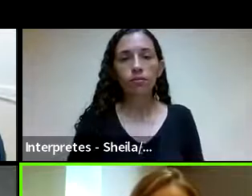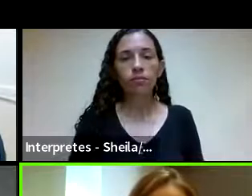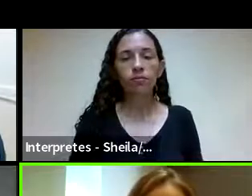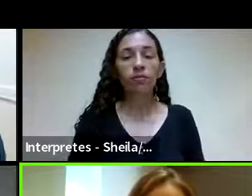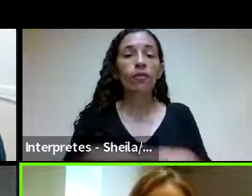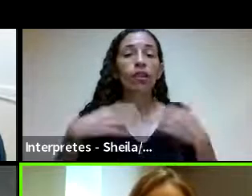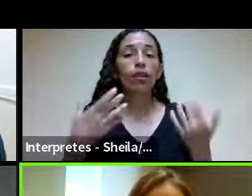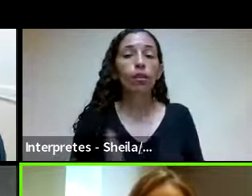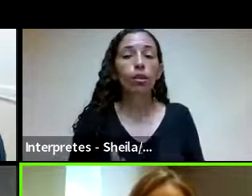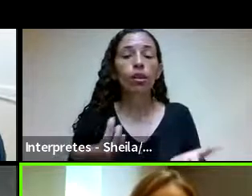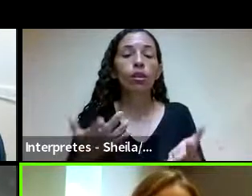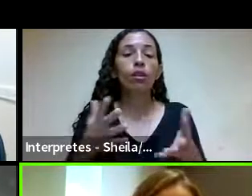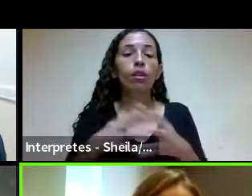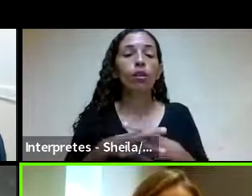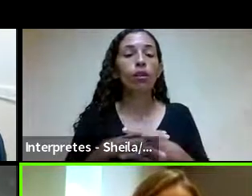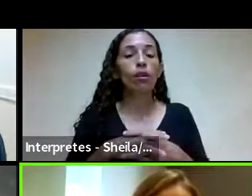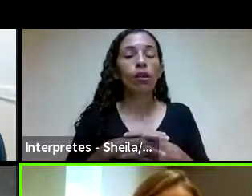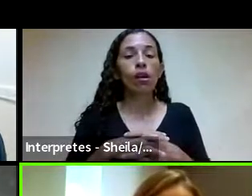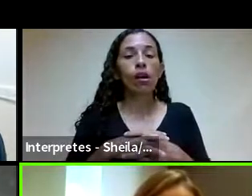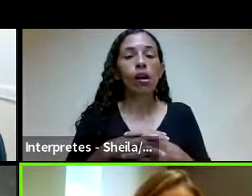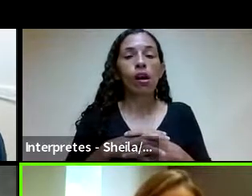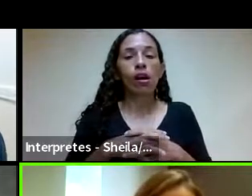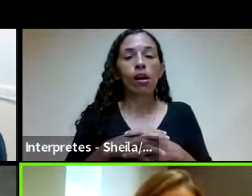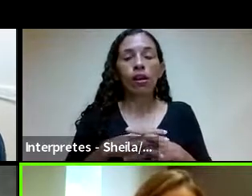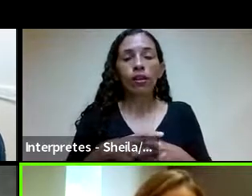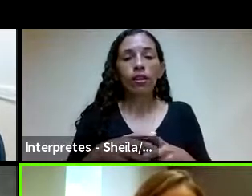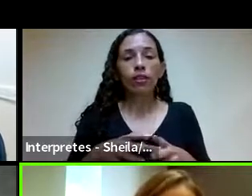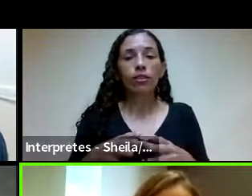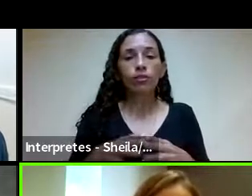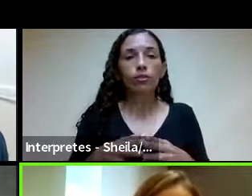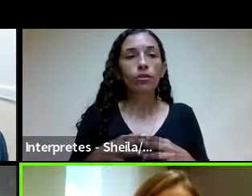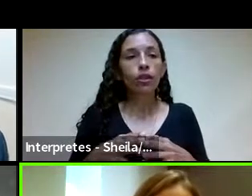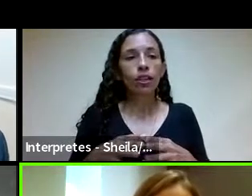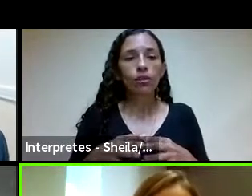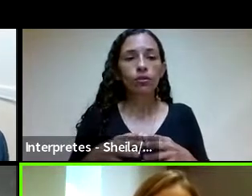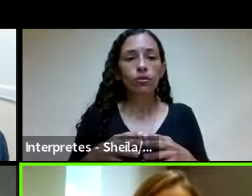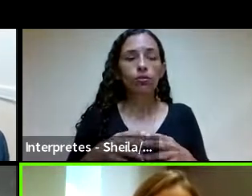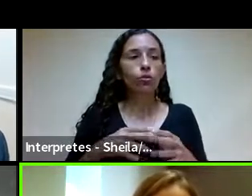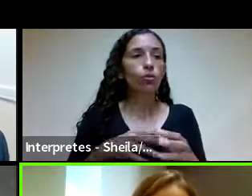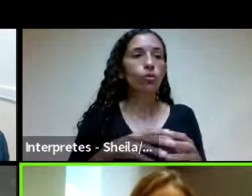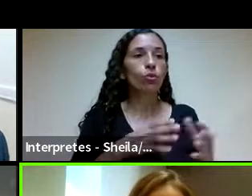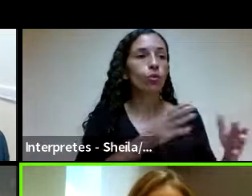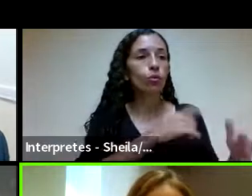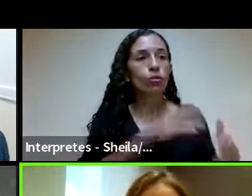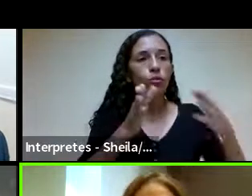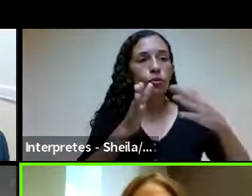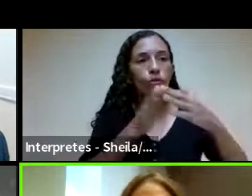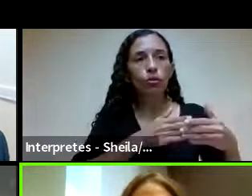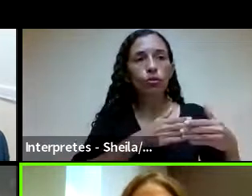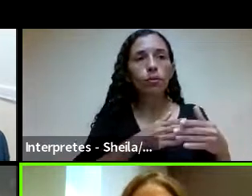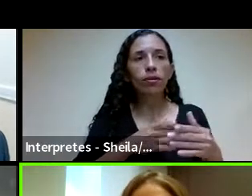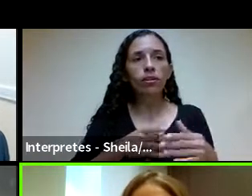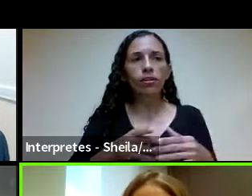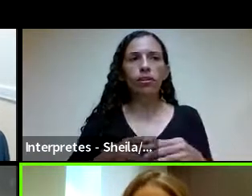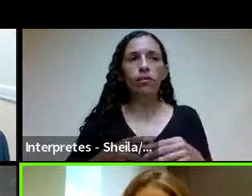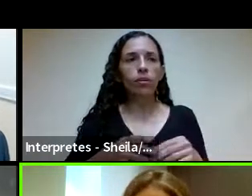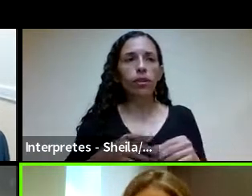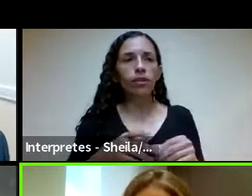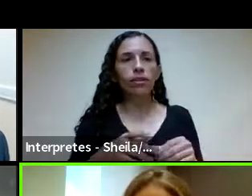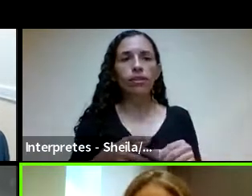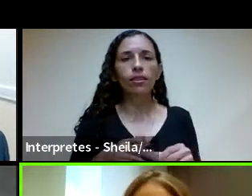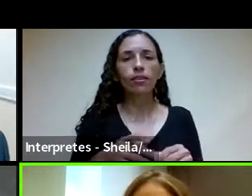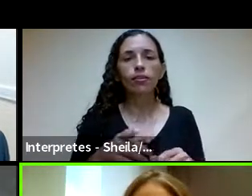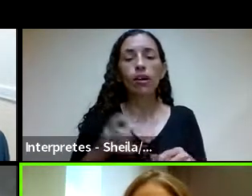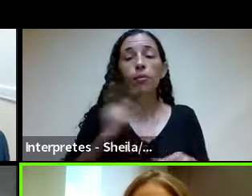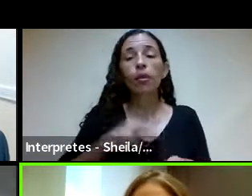Então, com isso, na ação anulatória, ela requer tutela provisória para cancelar a inscrição da dívida ativa judicial, já que a decisão transitou em